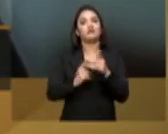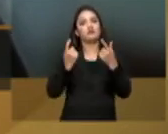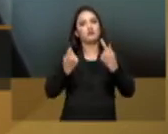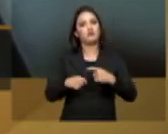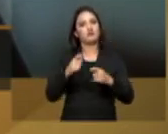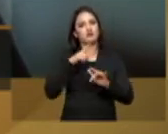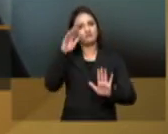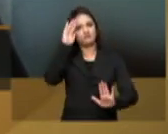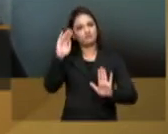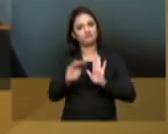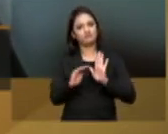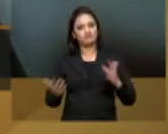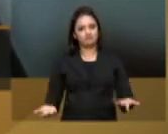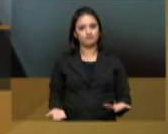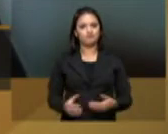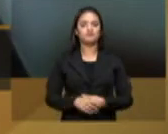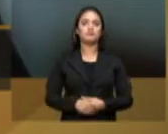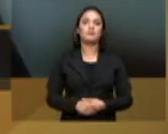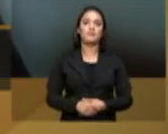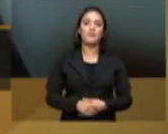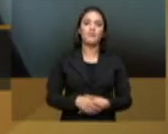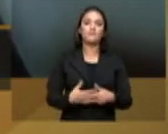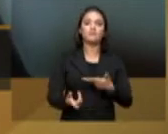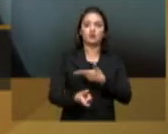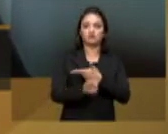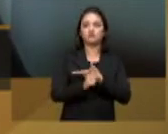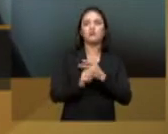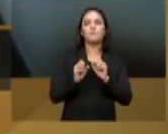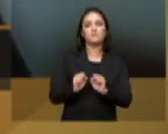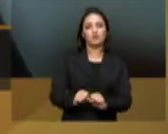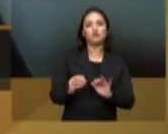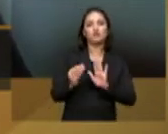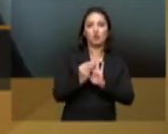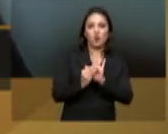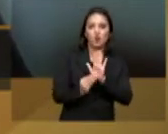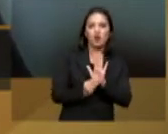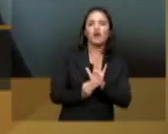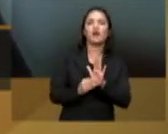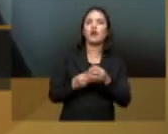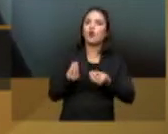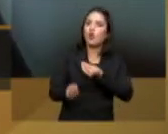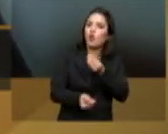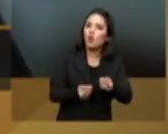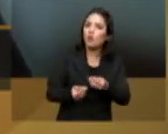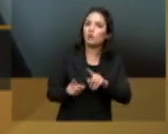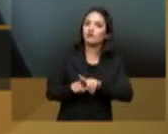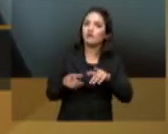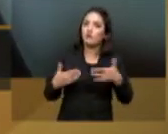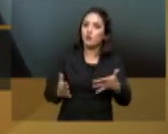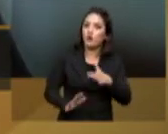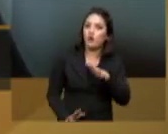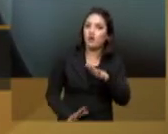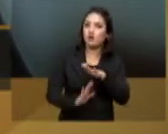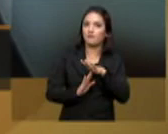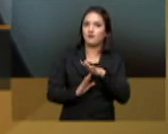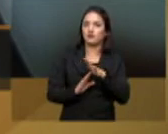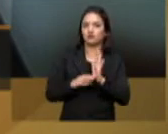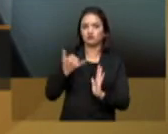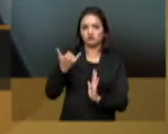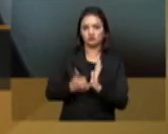observados. Ou seja, o legislador impõe as condições e os limites a esses